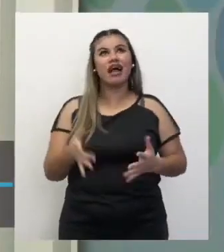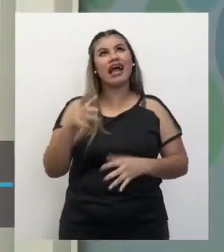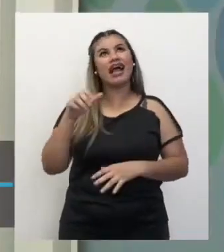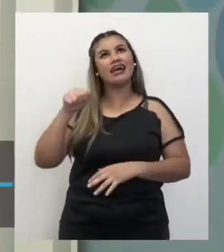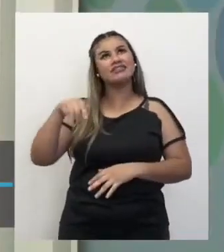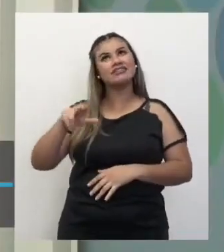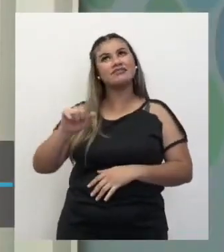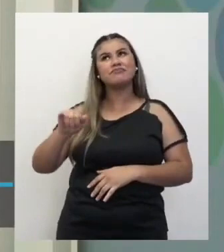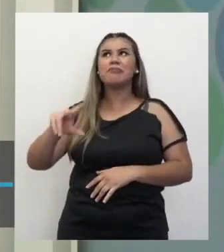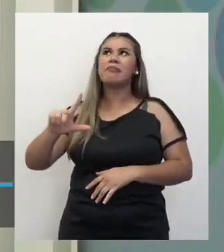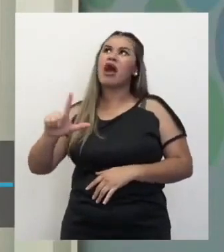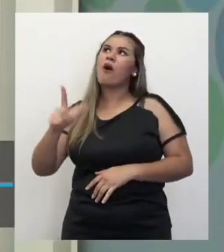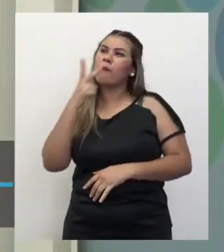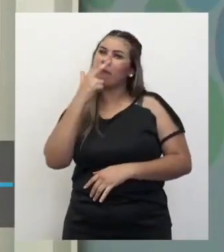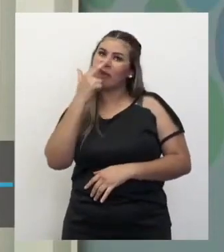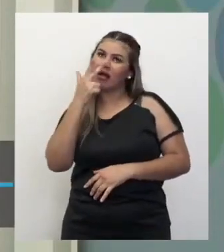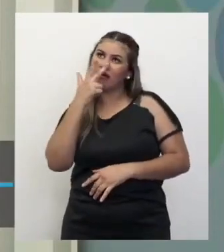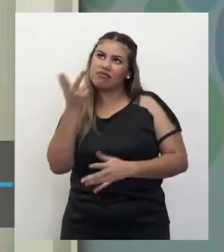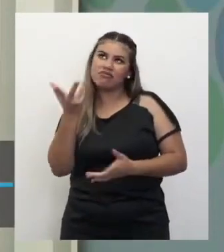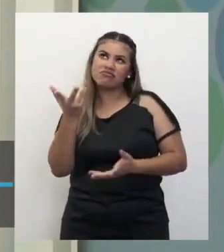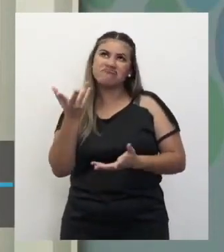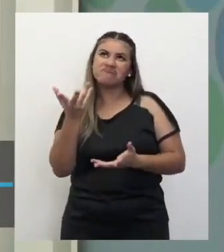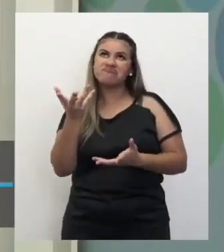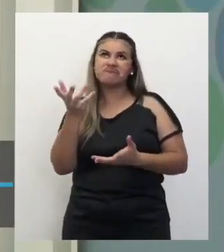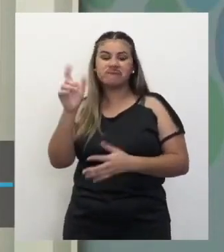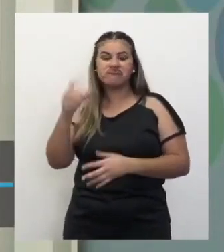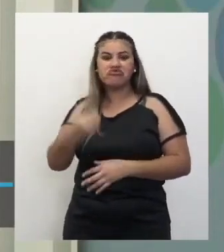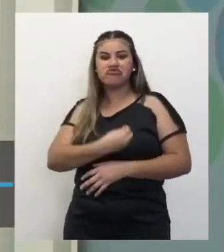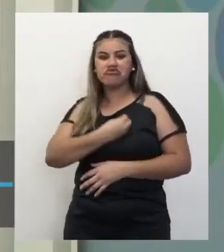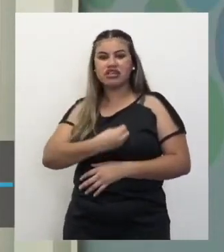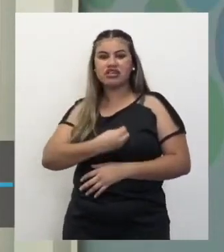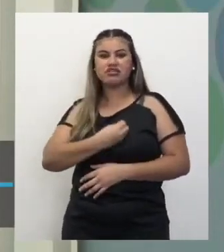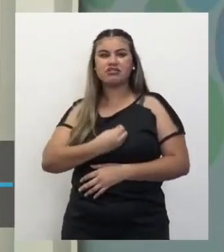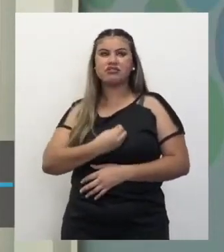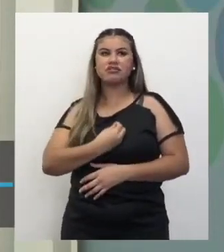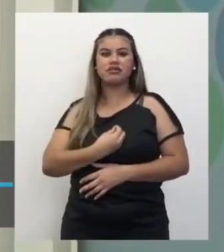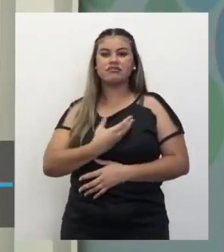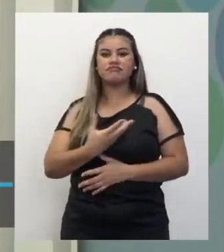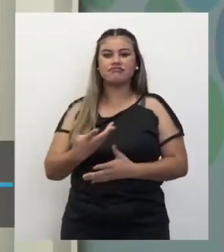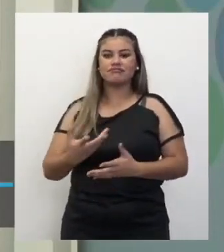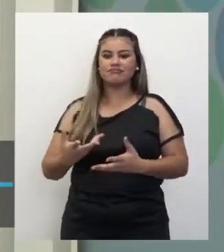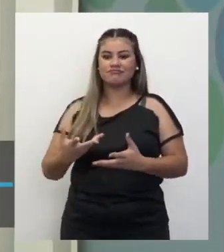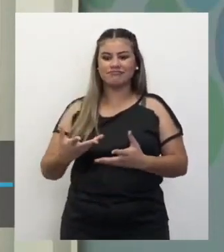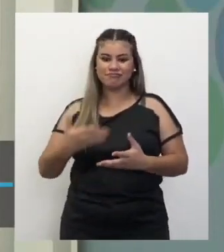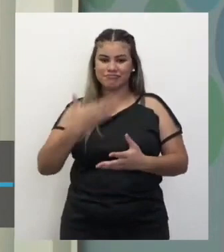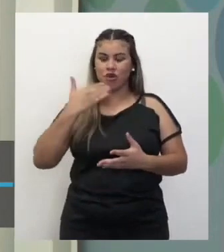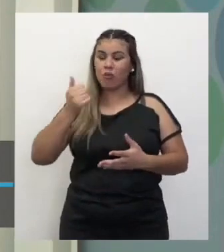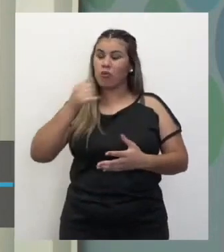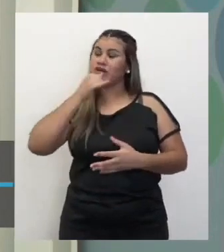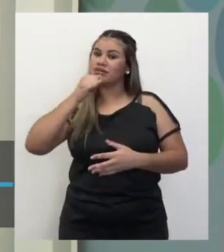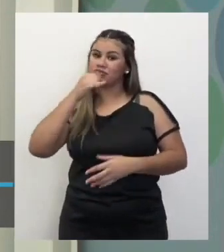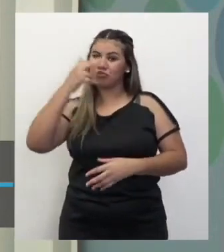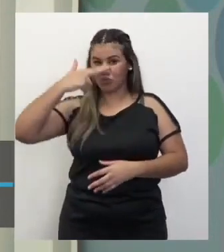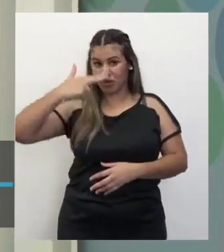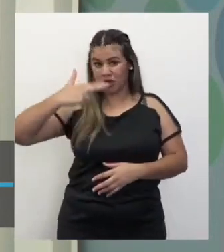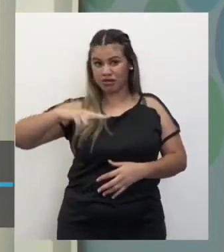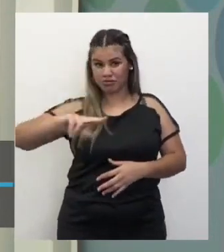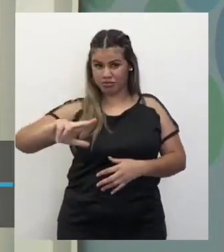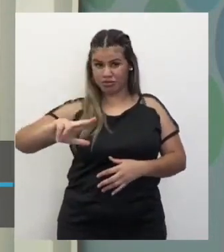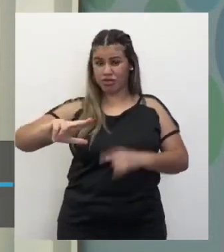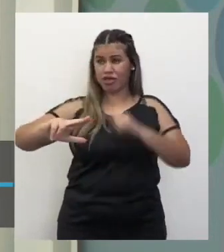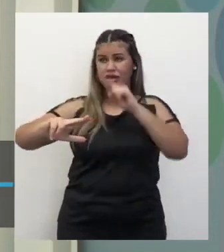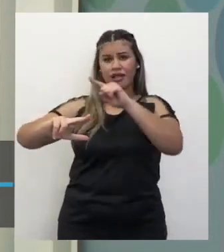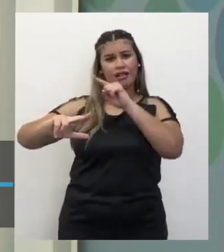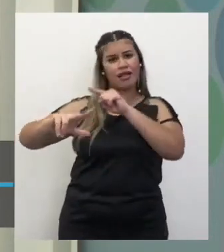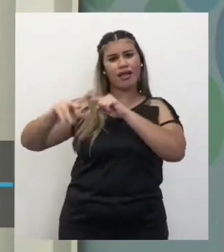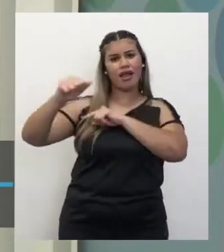né? Por exemplo, um elefante no seu habitat natural, ele é um animal.